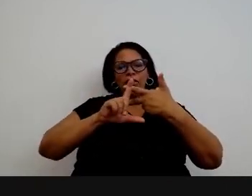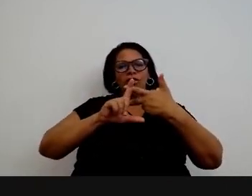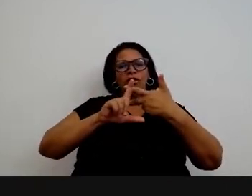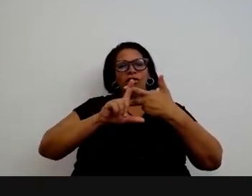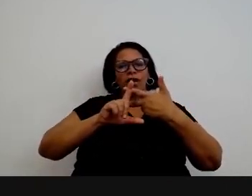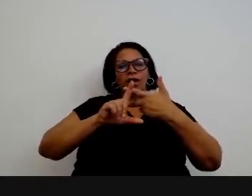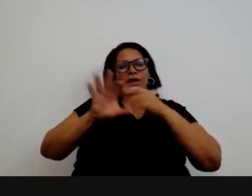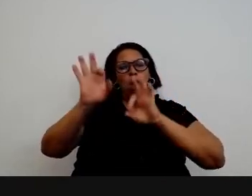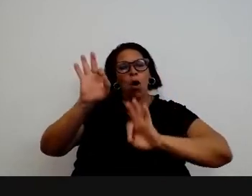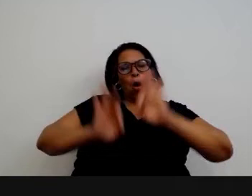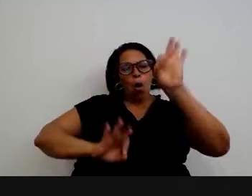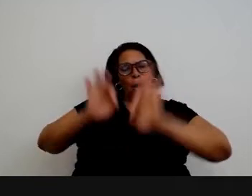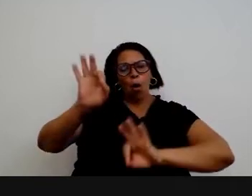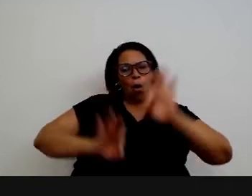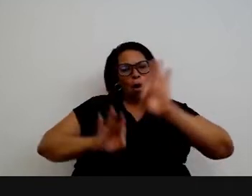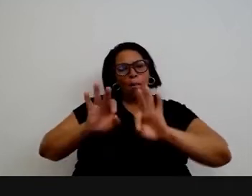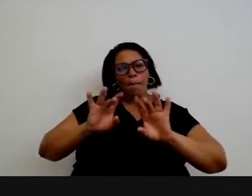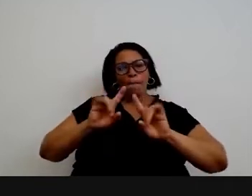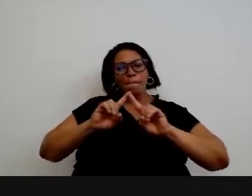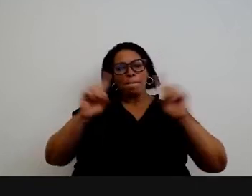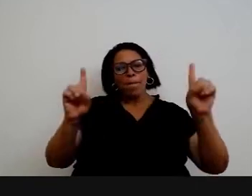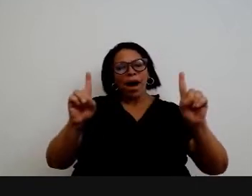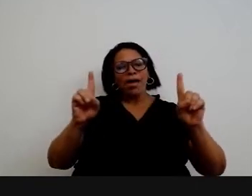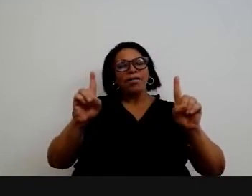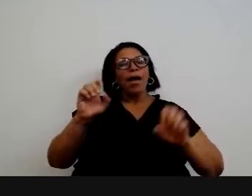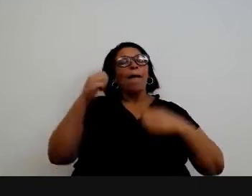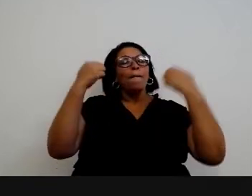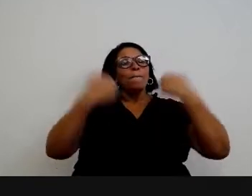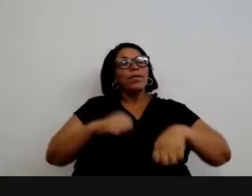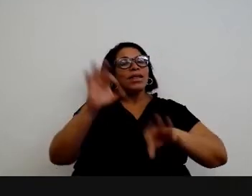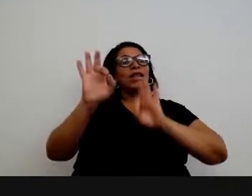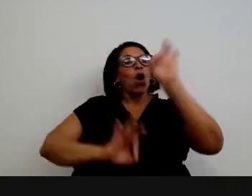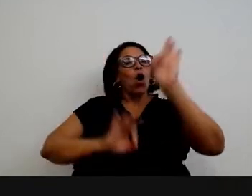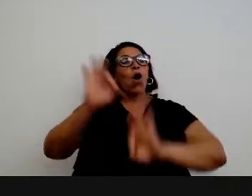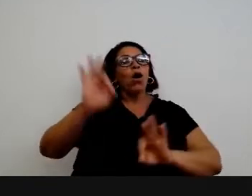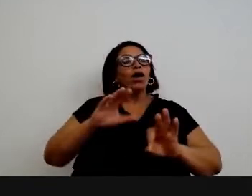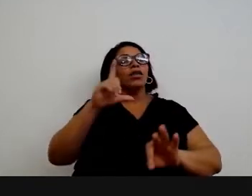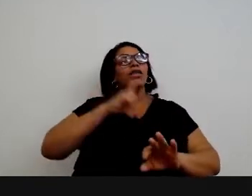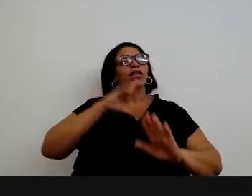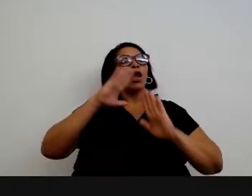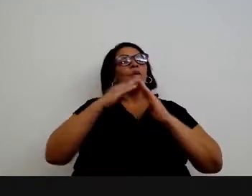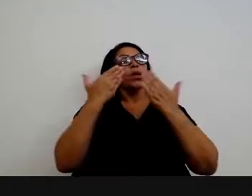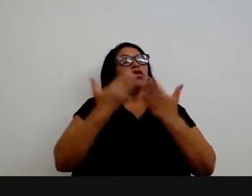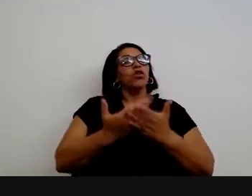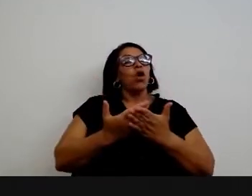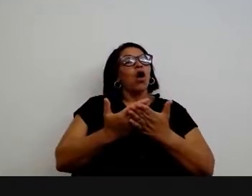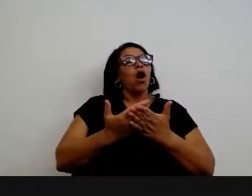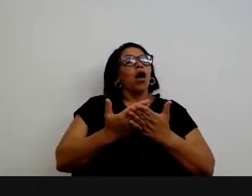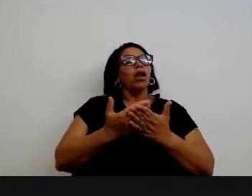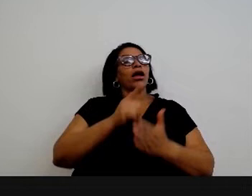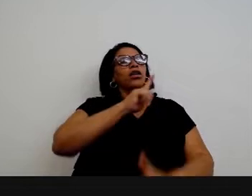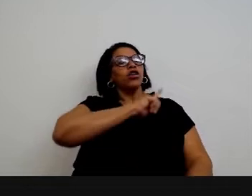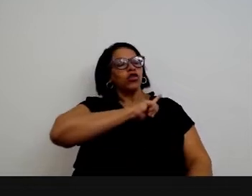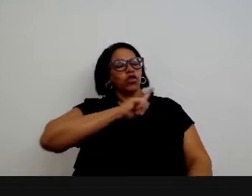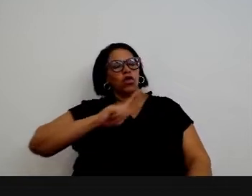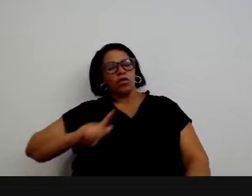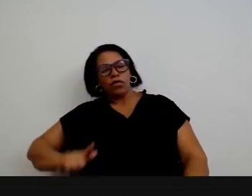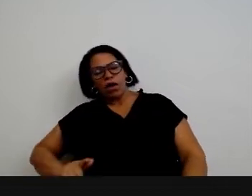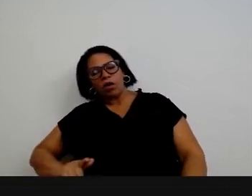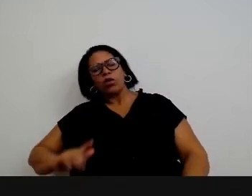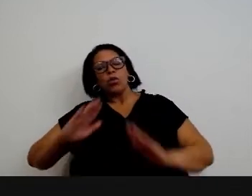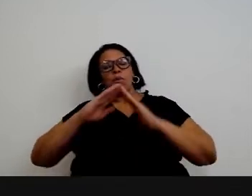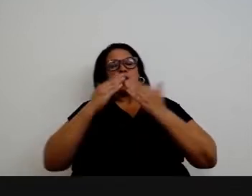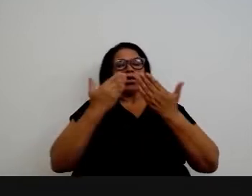legislativos minimamente estruturados, mas que não são super ultra estruturados, vão ter na escola do parlamento uma escola de governo e uma escola de